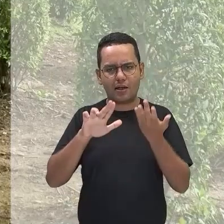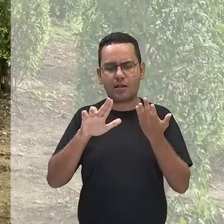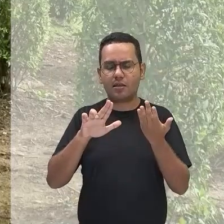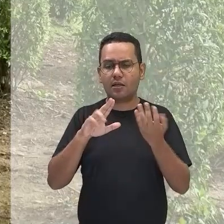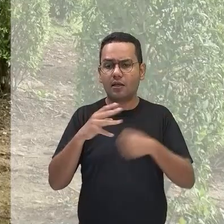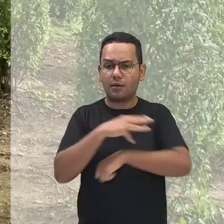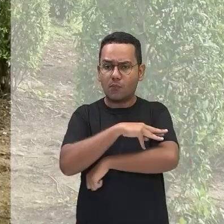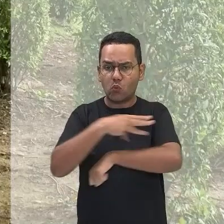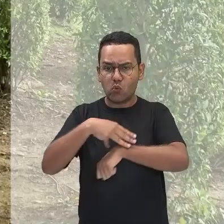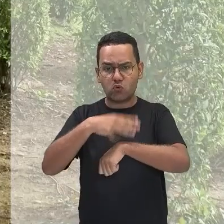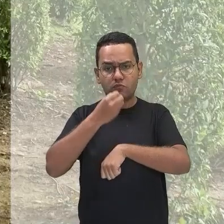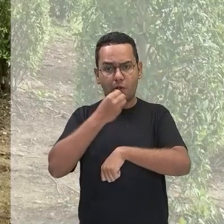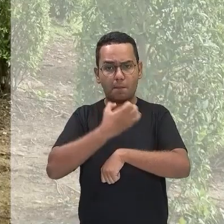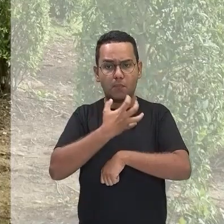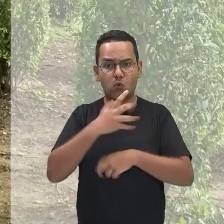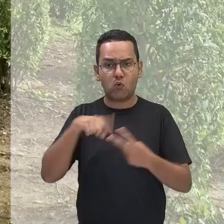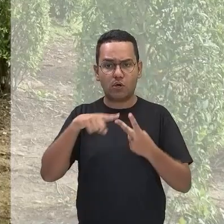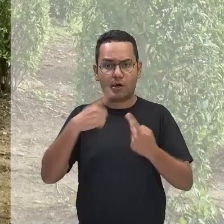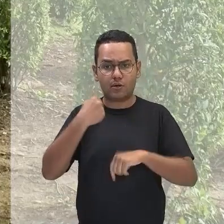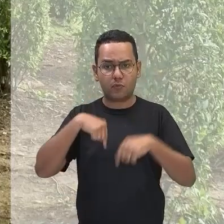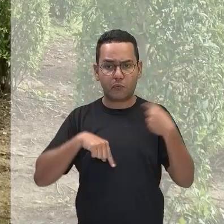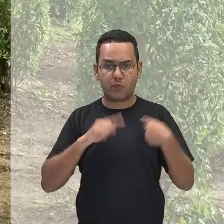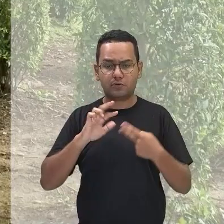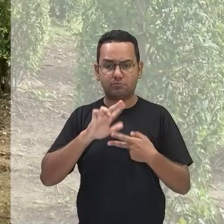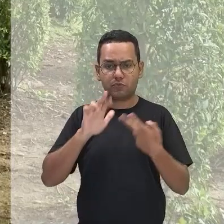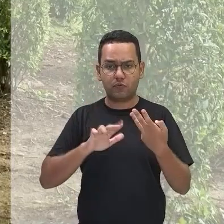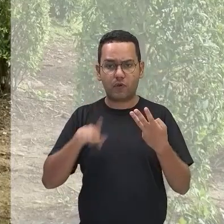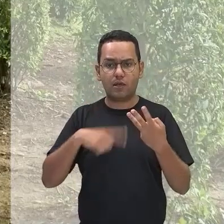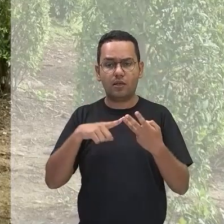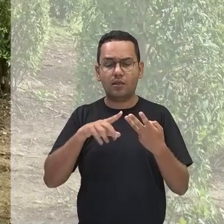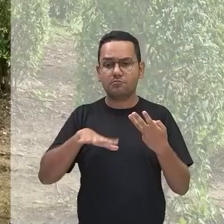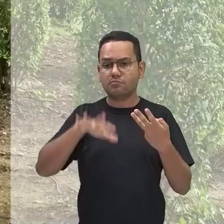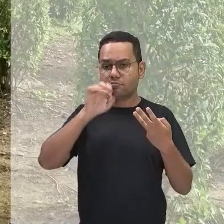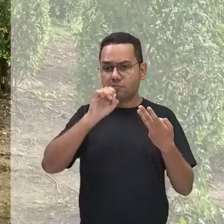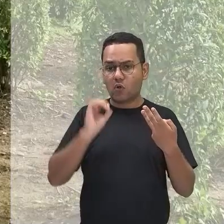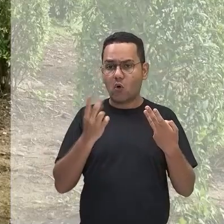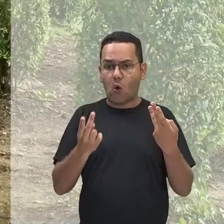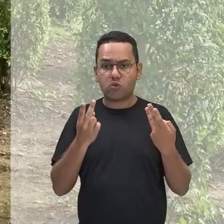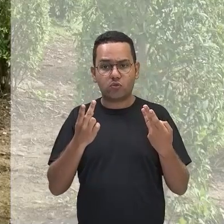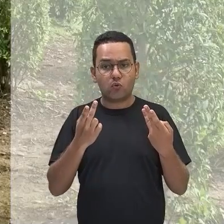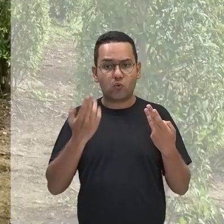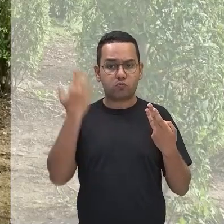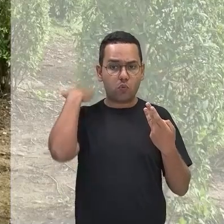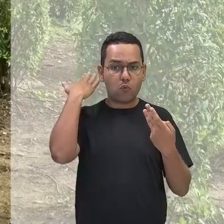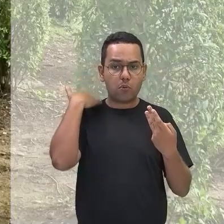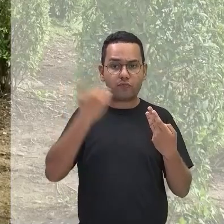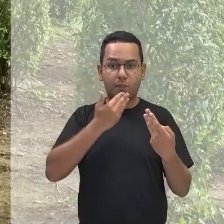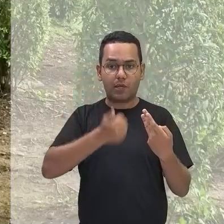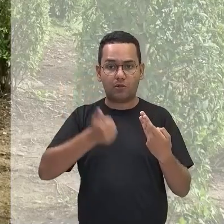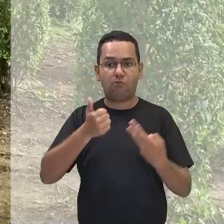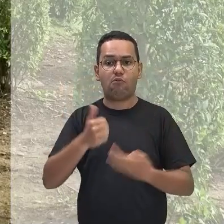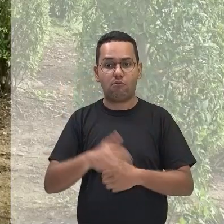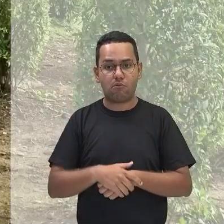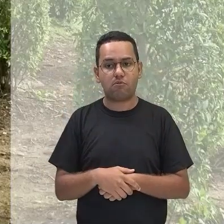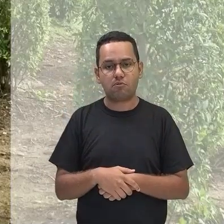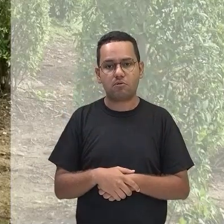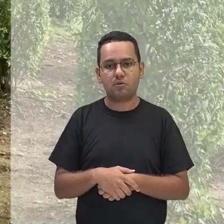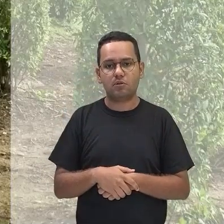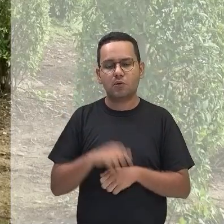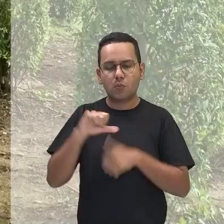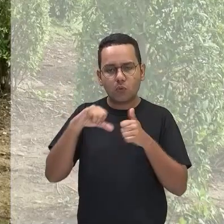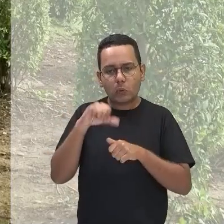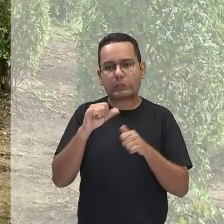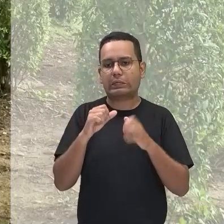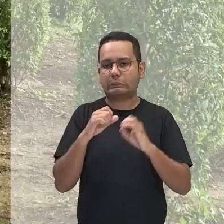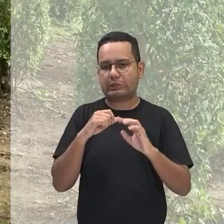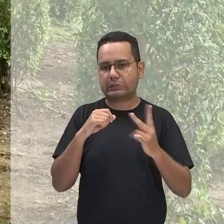as articulações, vai melhorar a absorção de oxigênio pela parte pulmonar também, né? Essa troca gasosa vai ser